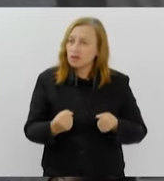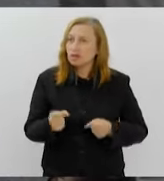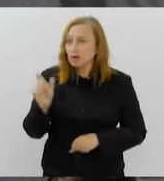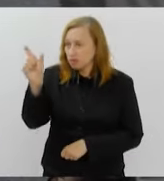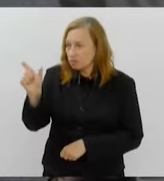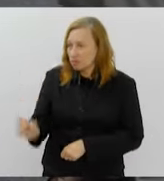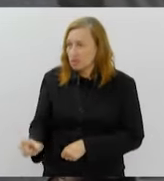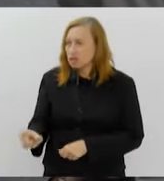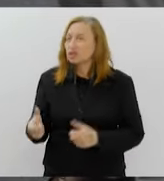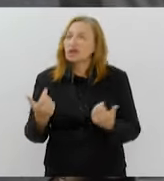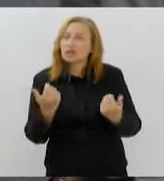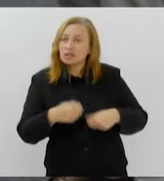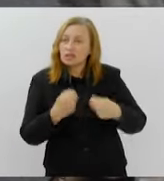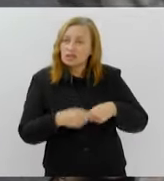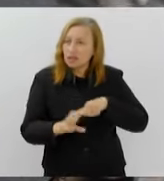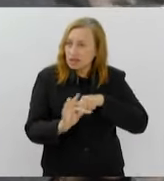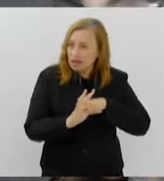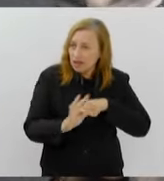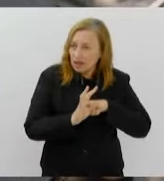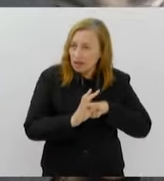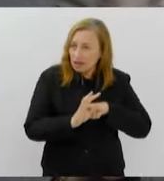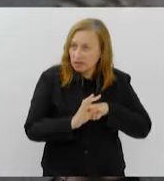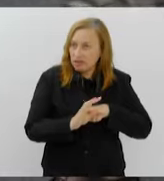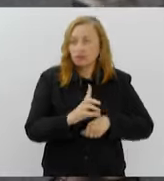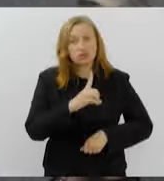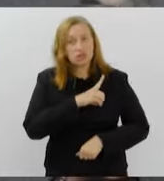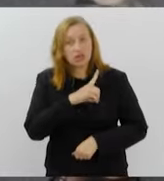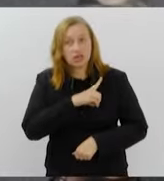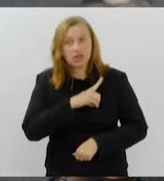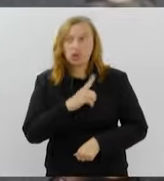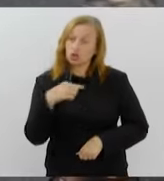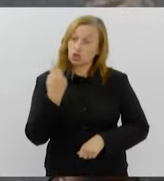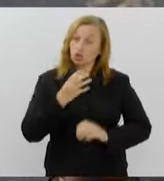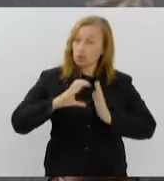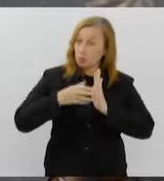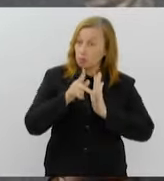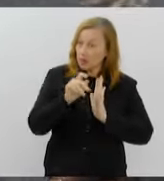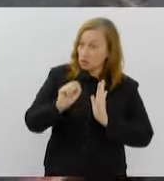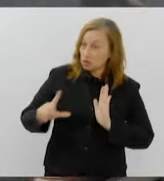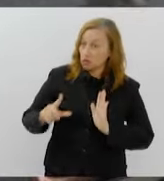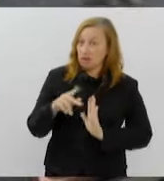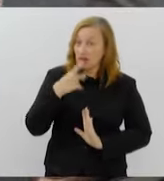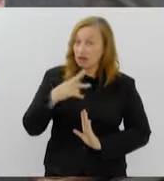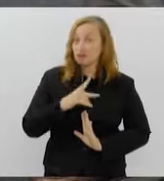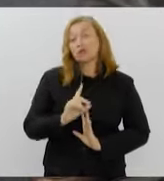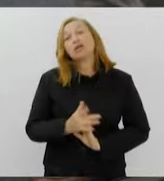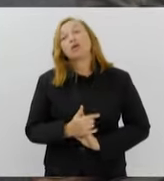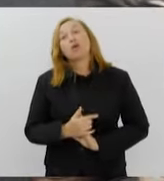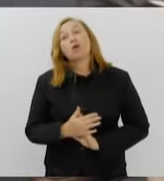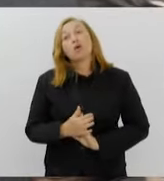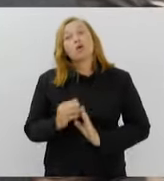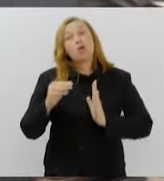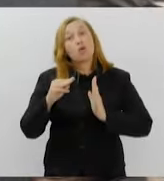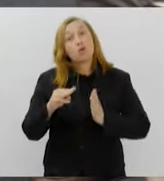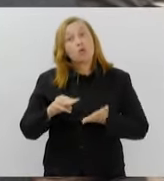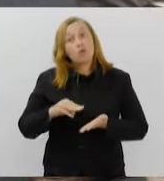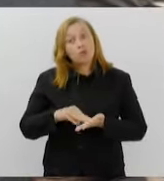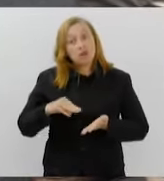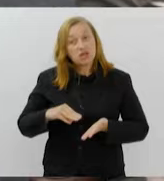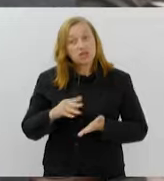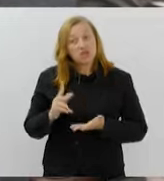forma a necessidade técnica daquele delegado que assumia nós do pessoal dizíamos o seguinte Olha o método está